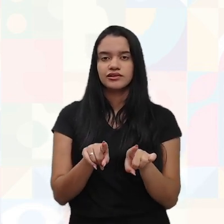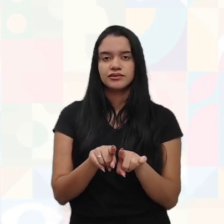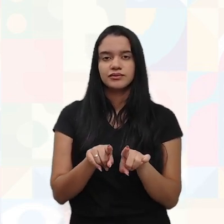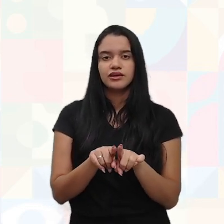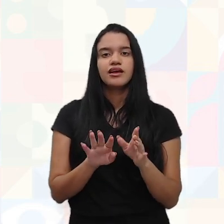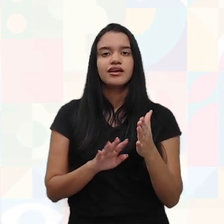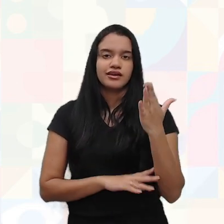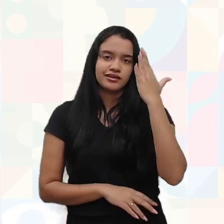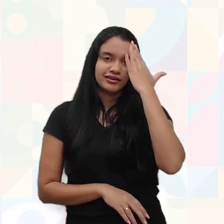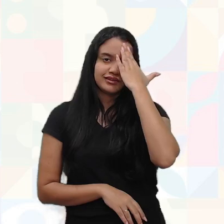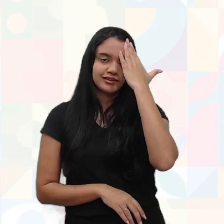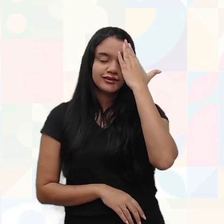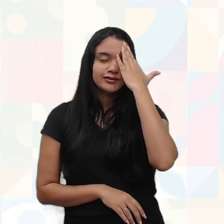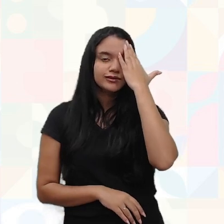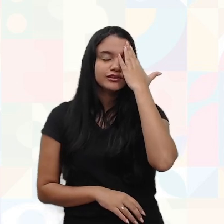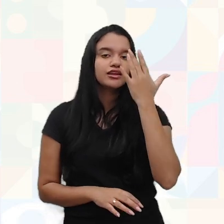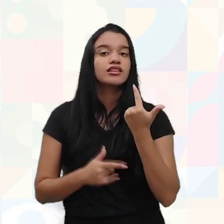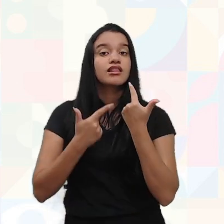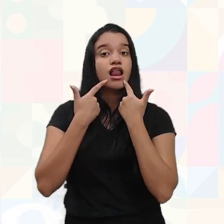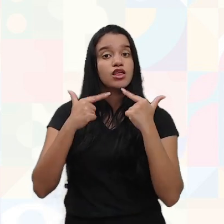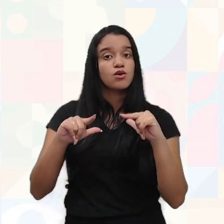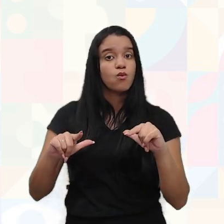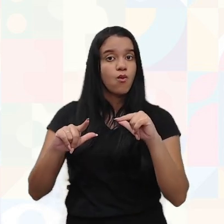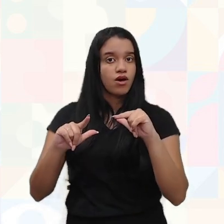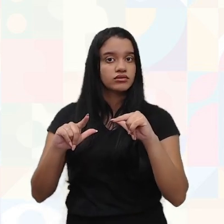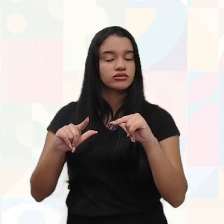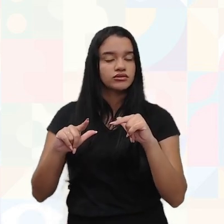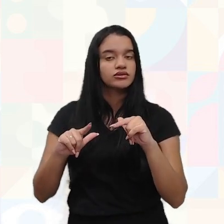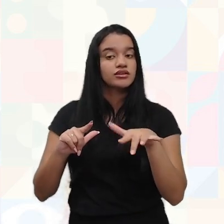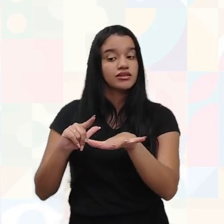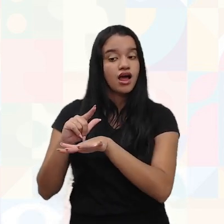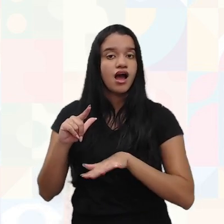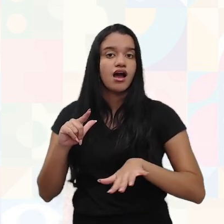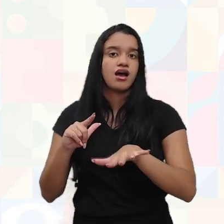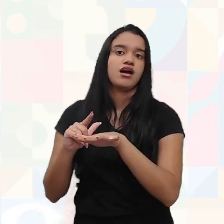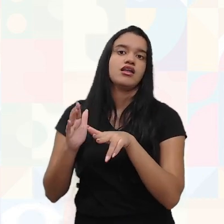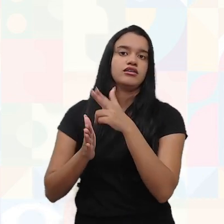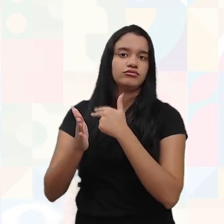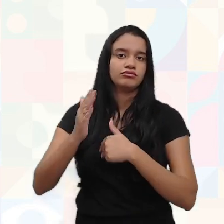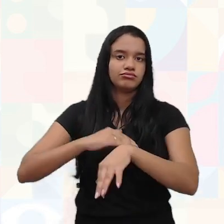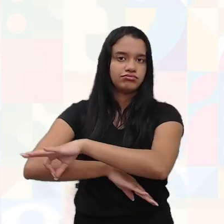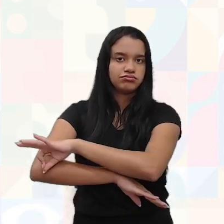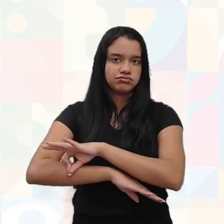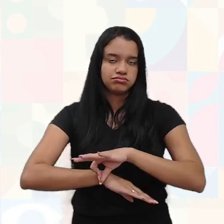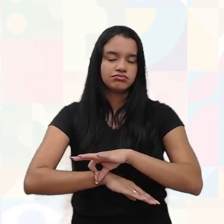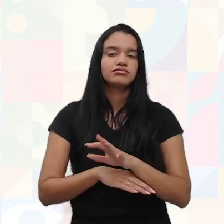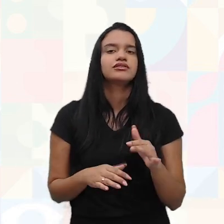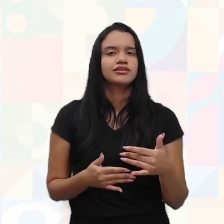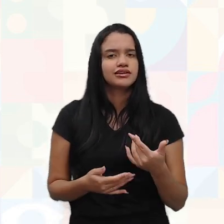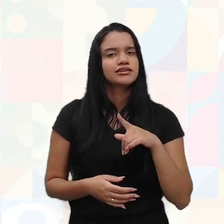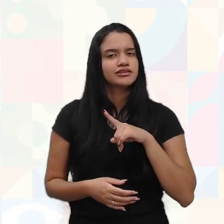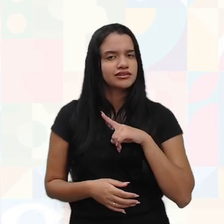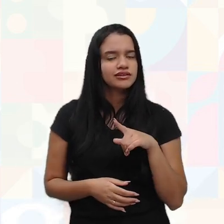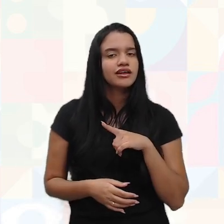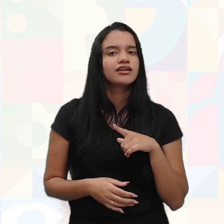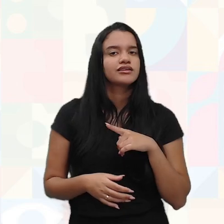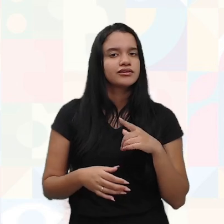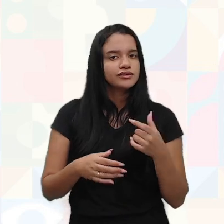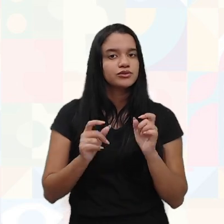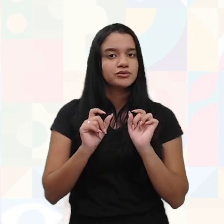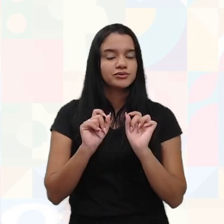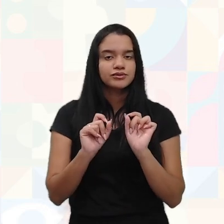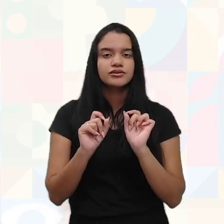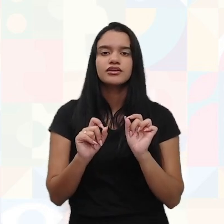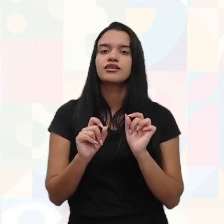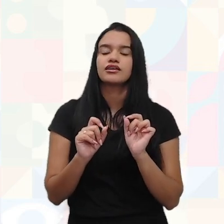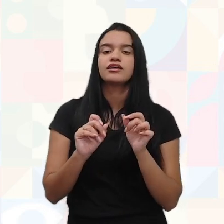se entender dentro dessa linguagem gráfica. Então a gente não pode inventar formas de representação, a gente tem que seguir o que está nas